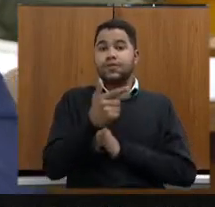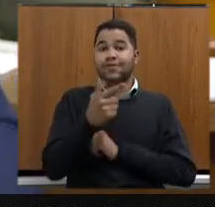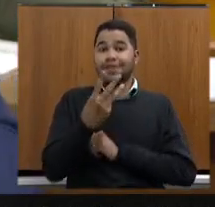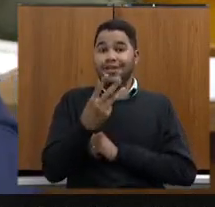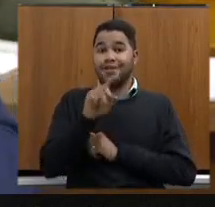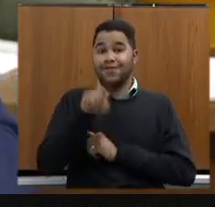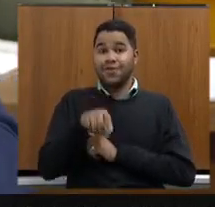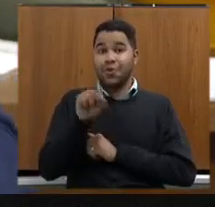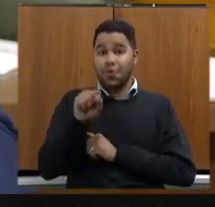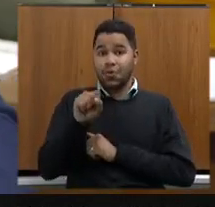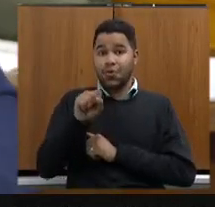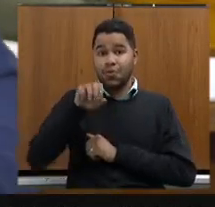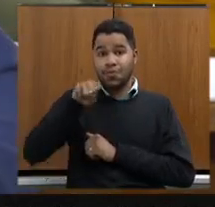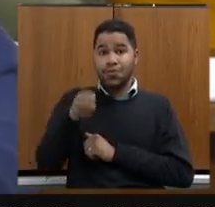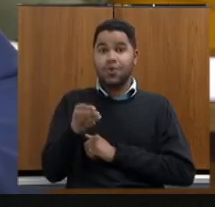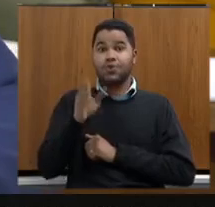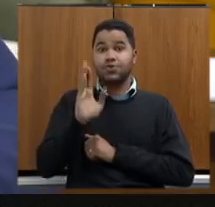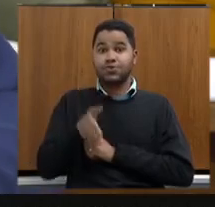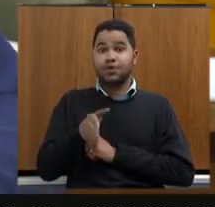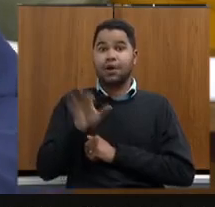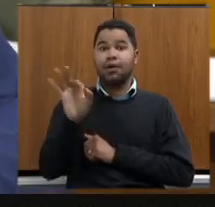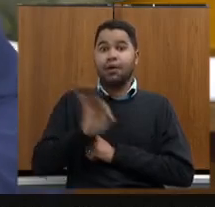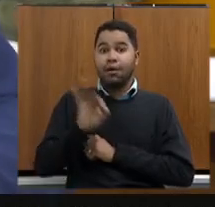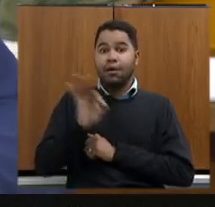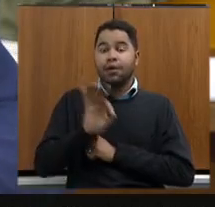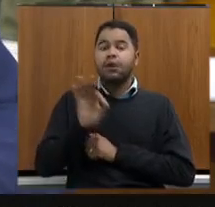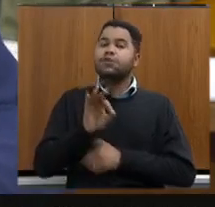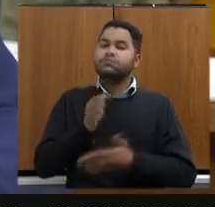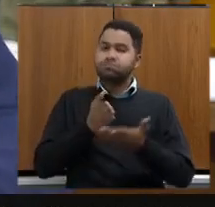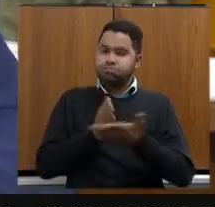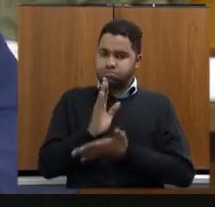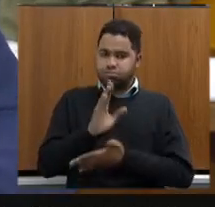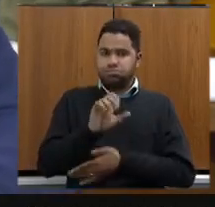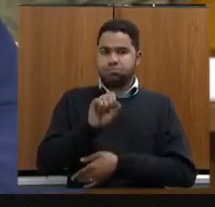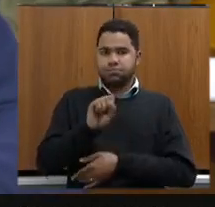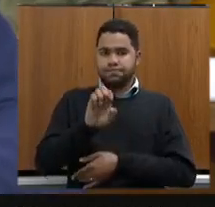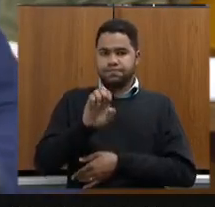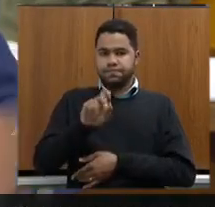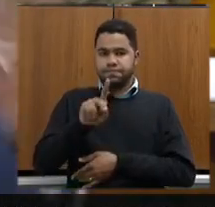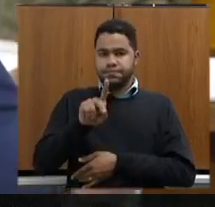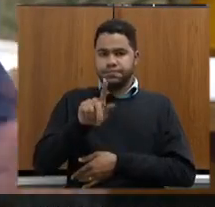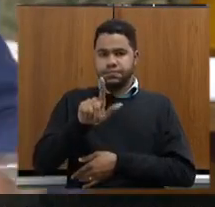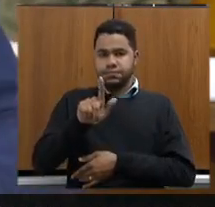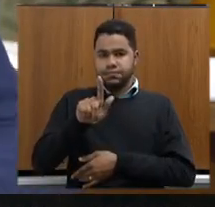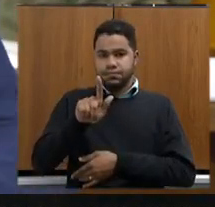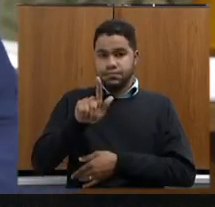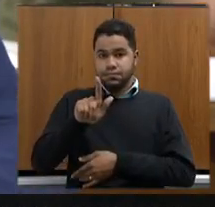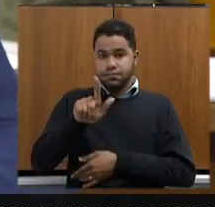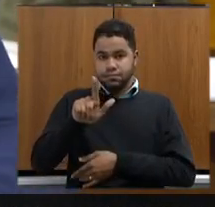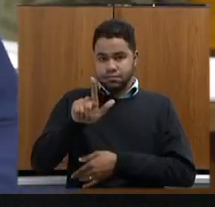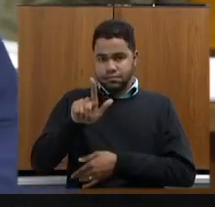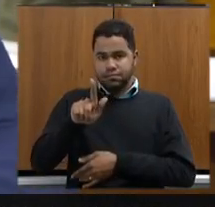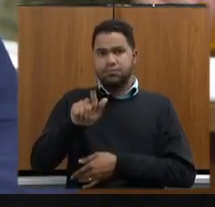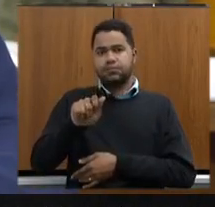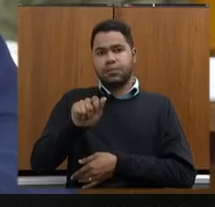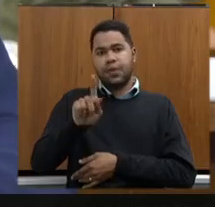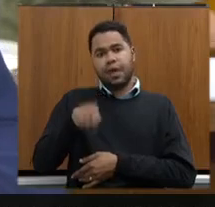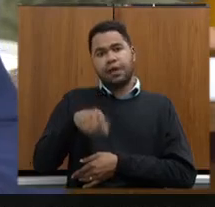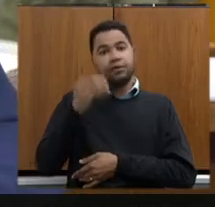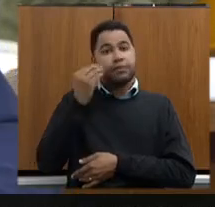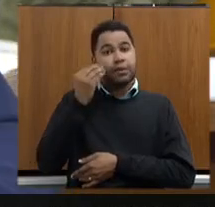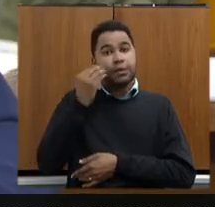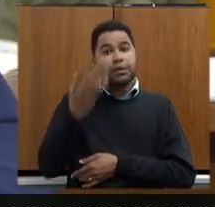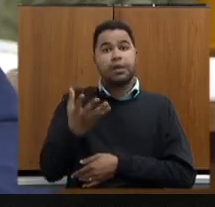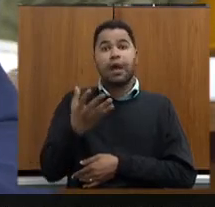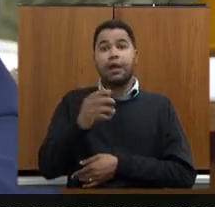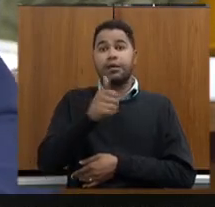23,8 milhões já tiveram Sua cota orçamentária autorizada pela Seplag né E nós vamos em busca de aviamento de 100 porcento